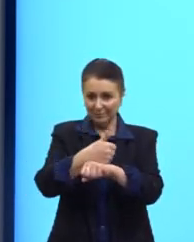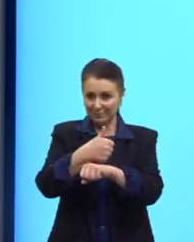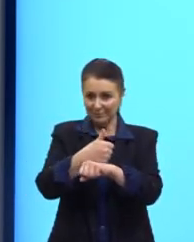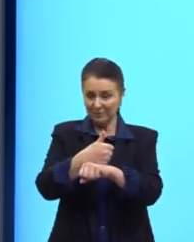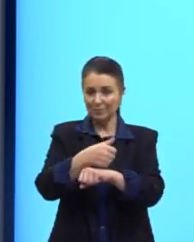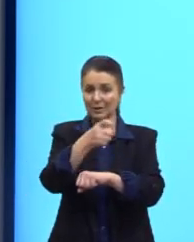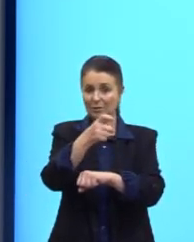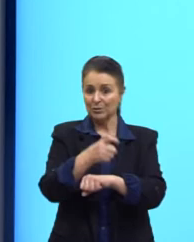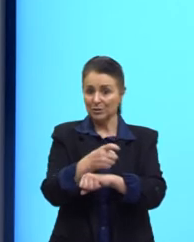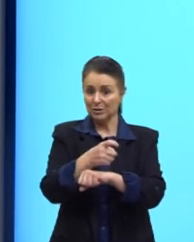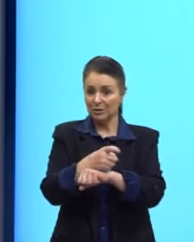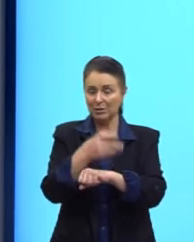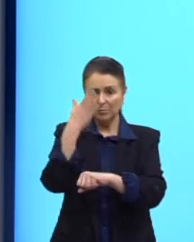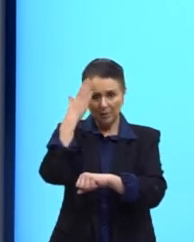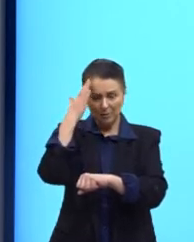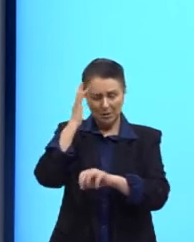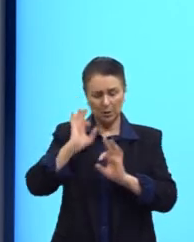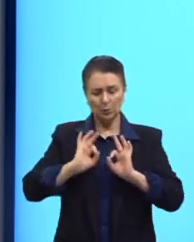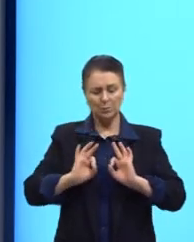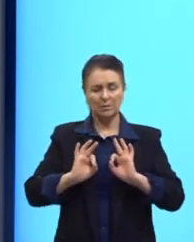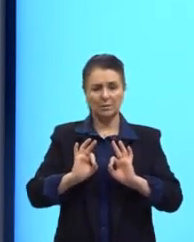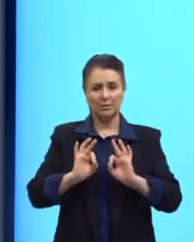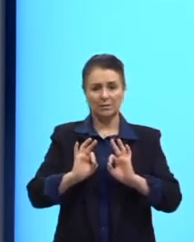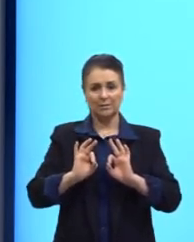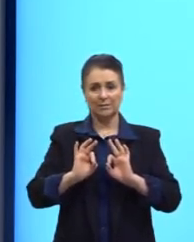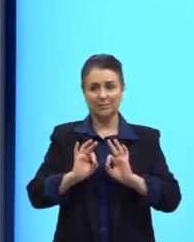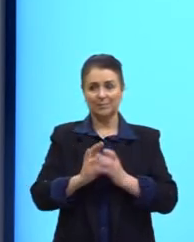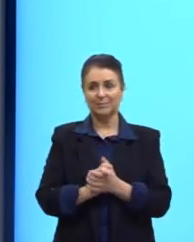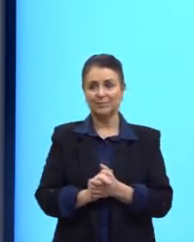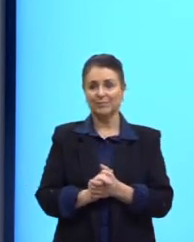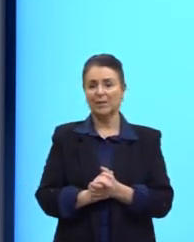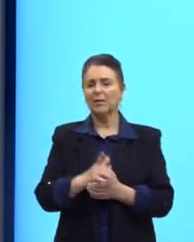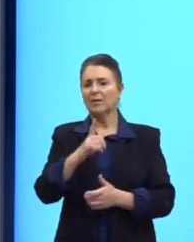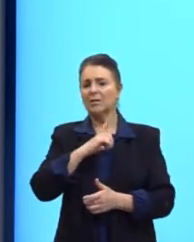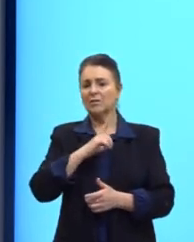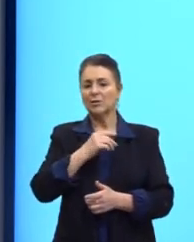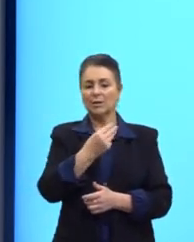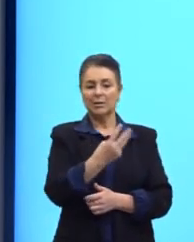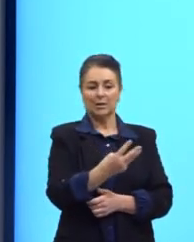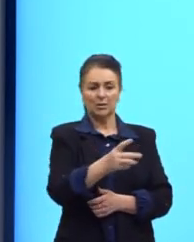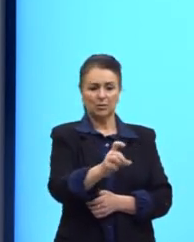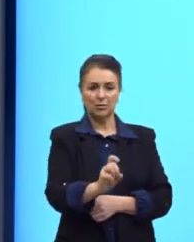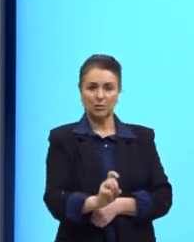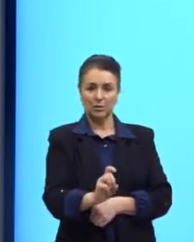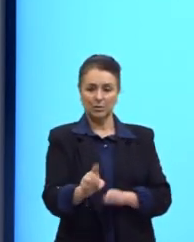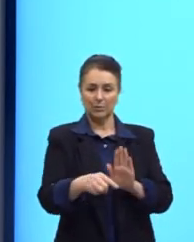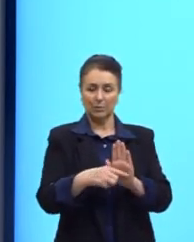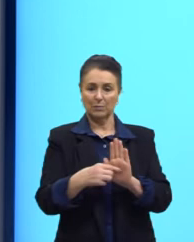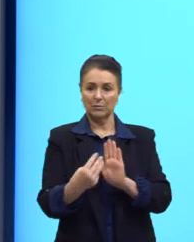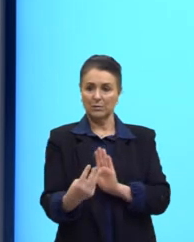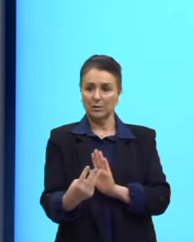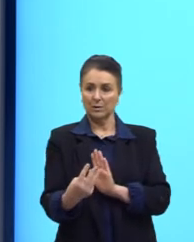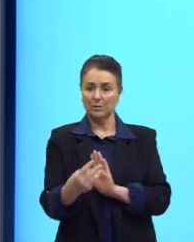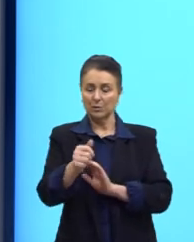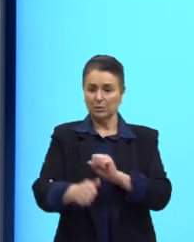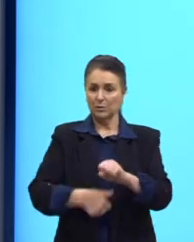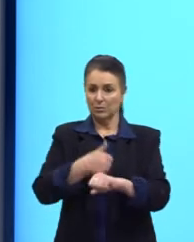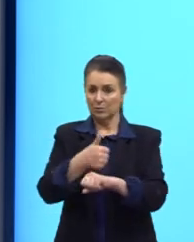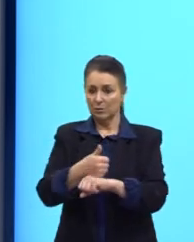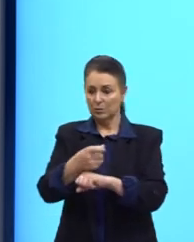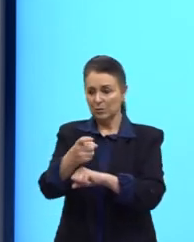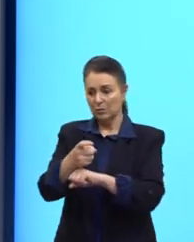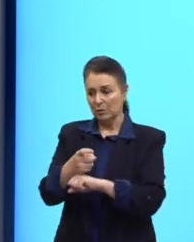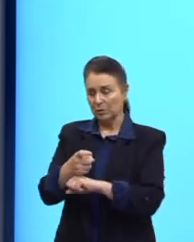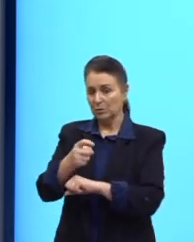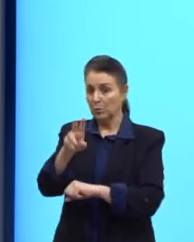no X para ver se deu tudo certinho onde nós tínhamos três x menos 3 a gente pode substituir o X